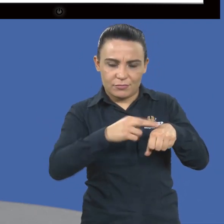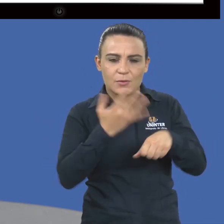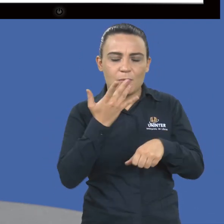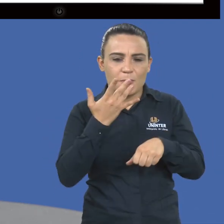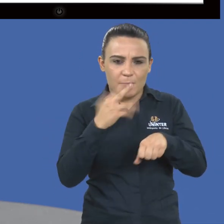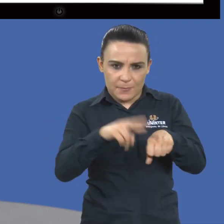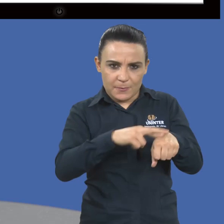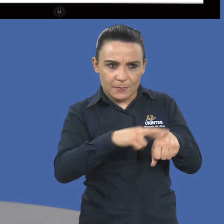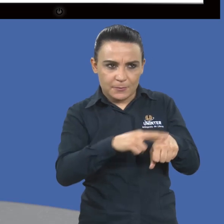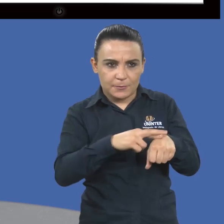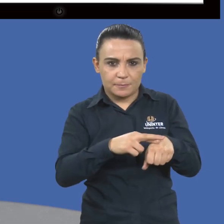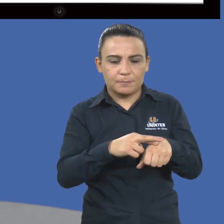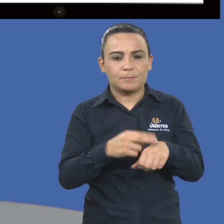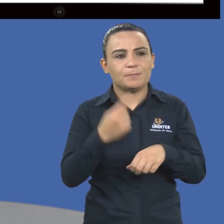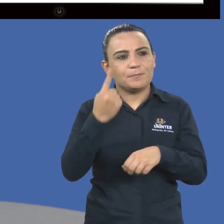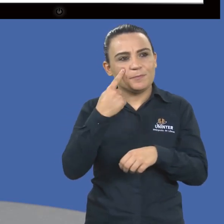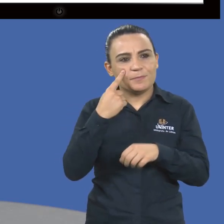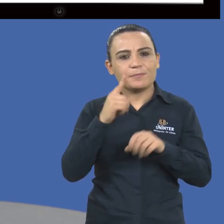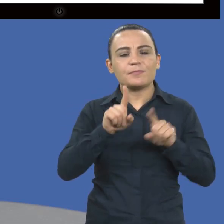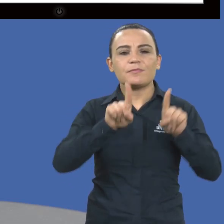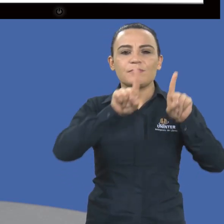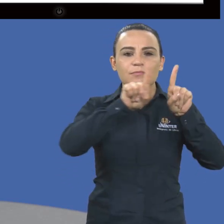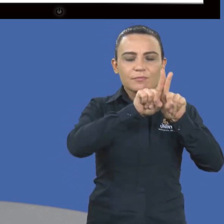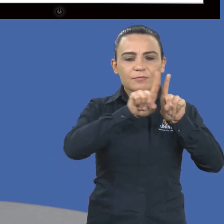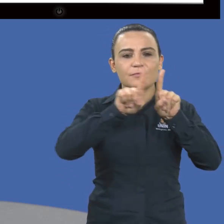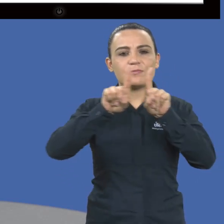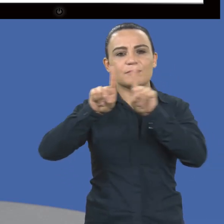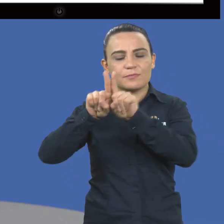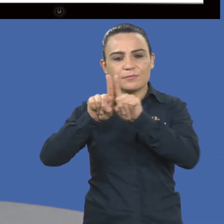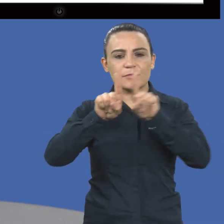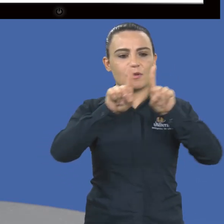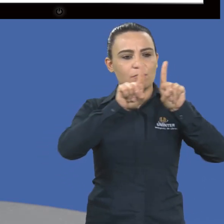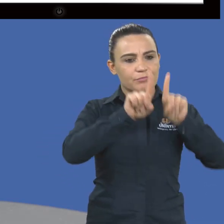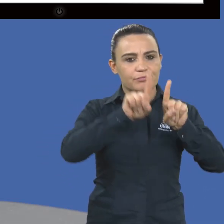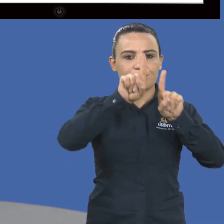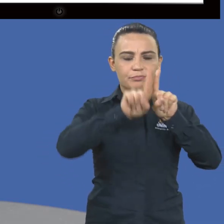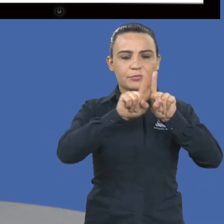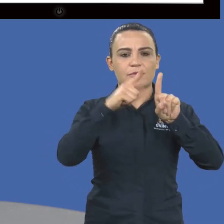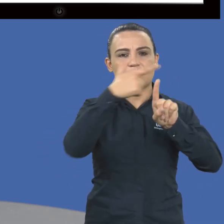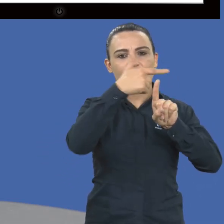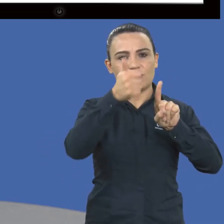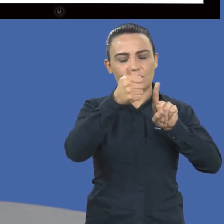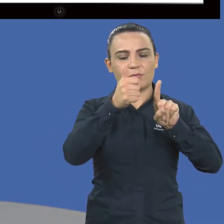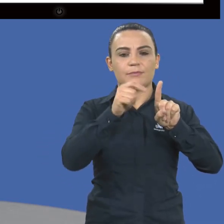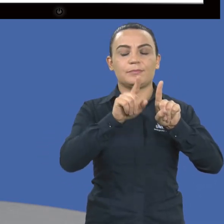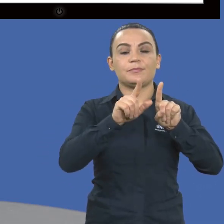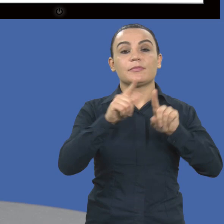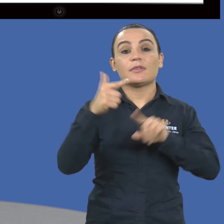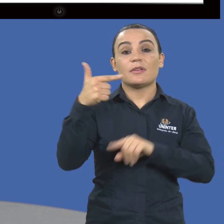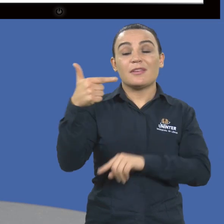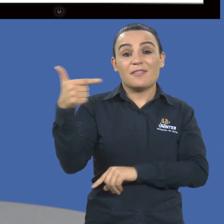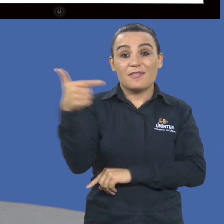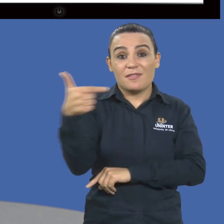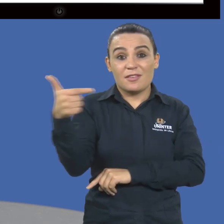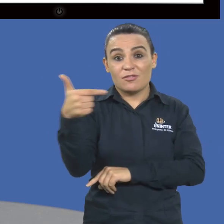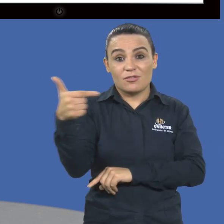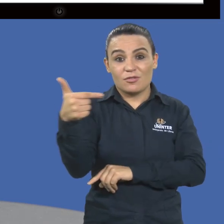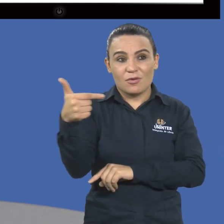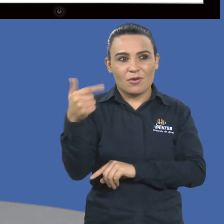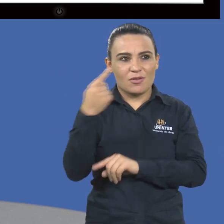nós olharmos o par 21, estão os dois ali, bonitinho, um do lado do outro. Mas se eu olhar o